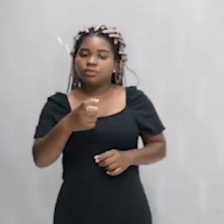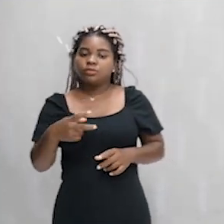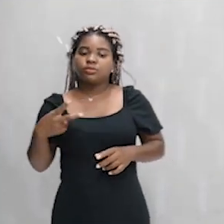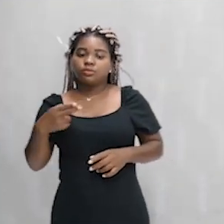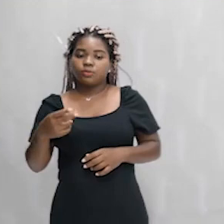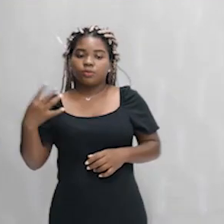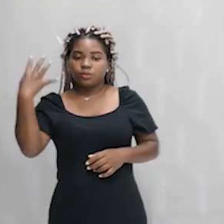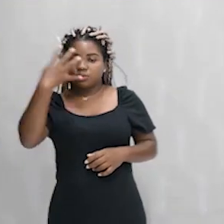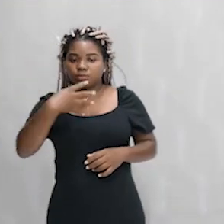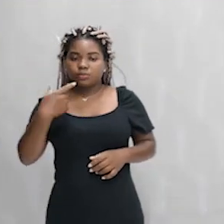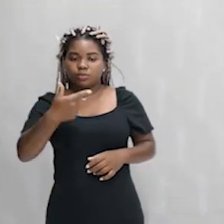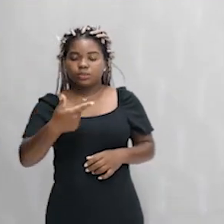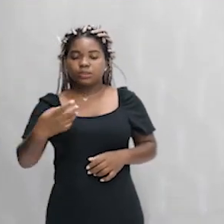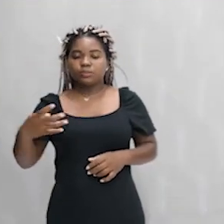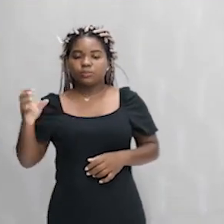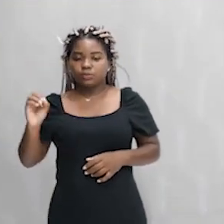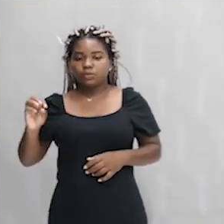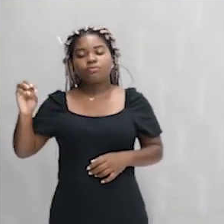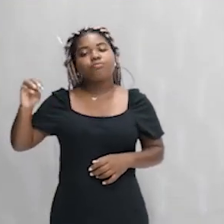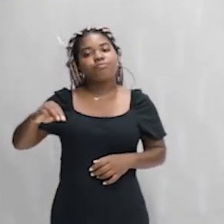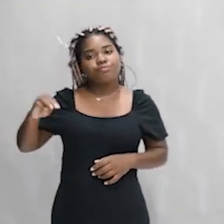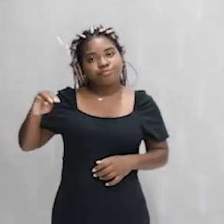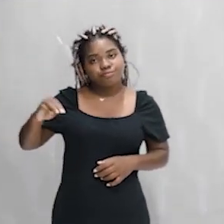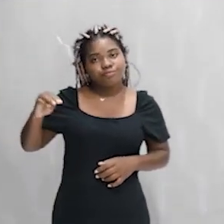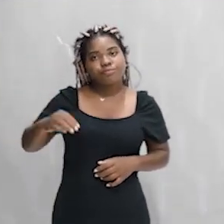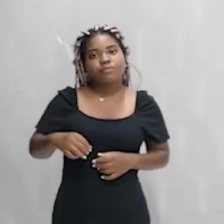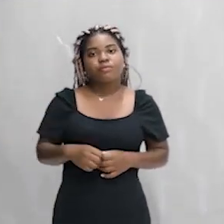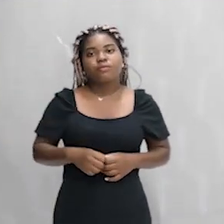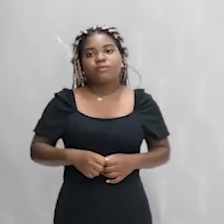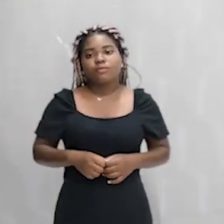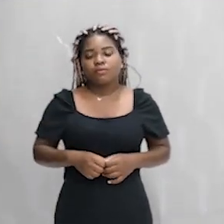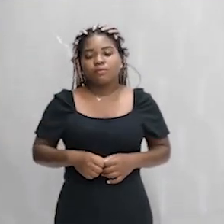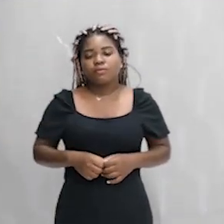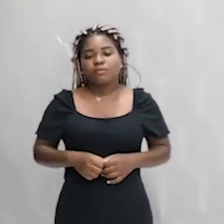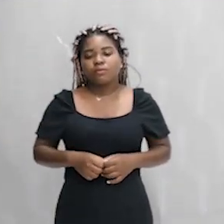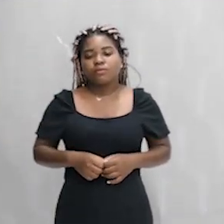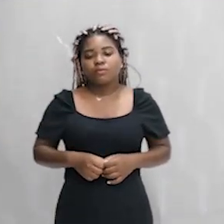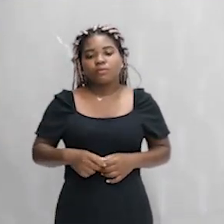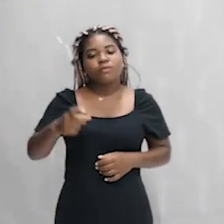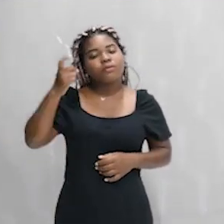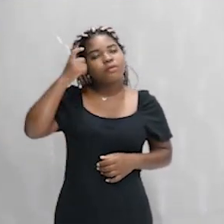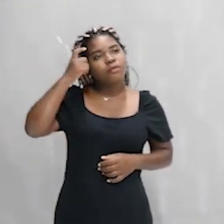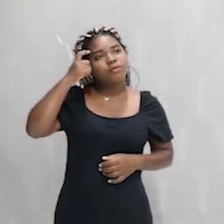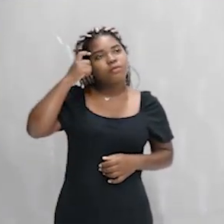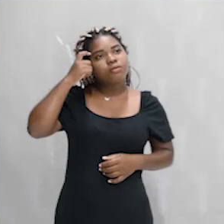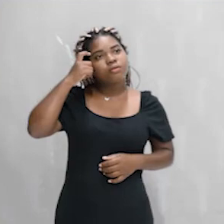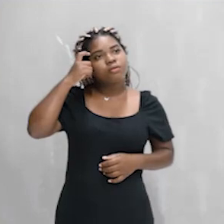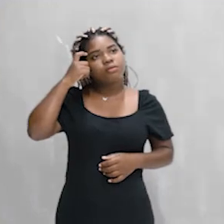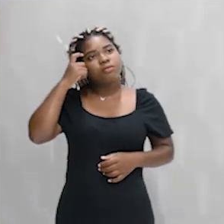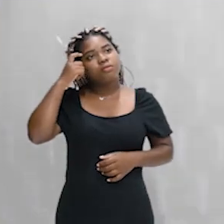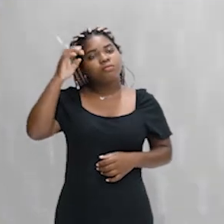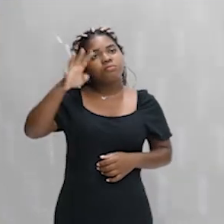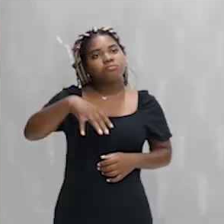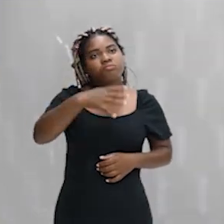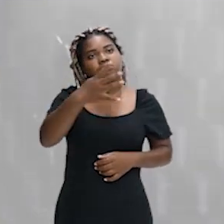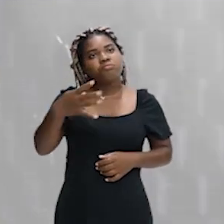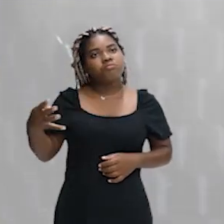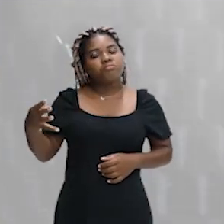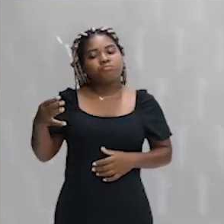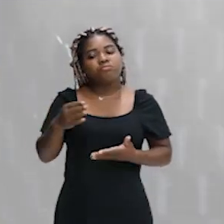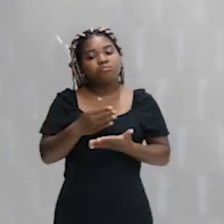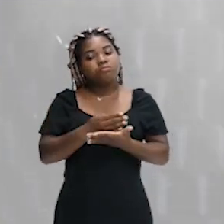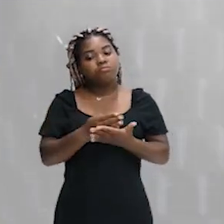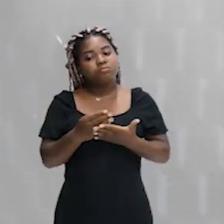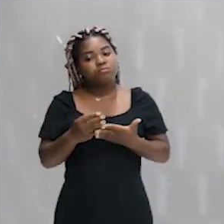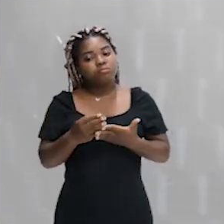eu vou ter 240 minutos, ou seja, 12 ciclos. Se eu for pensar que a tabela lá no comecinho,